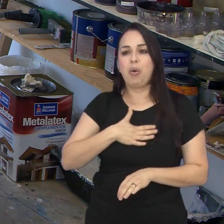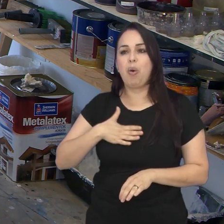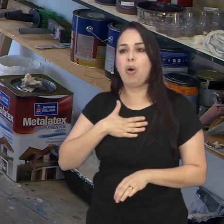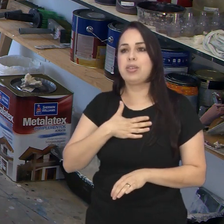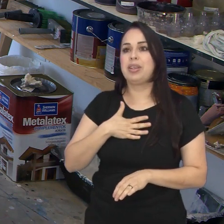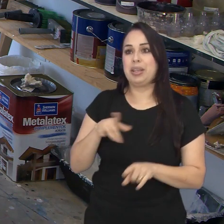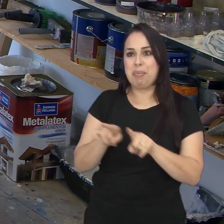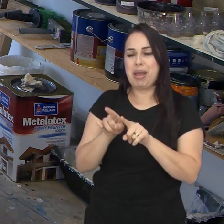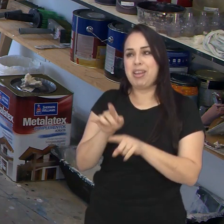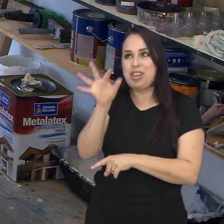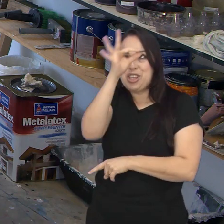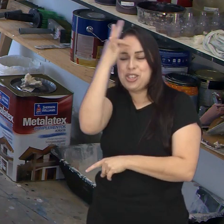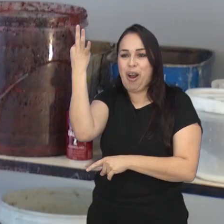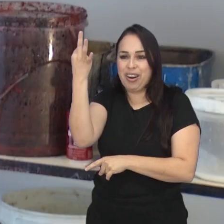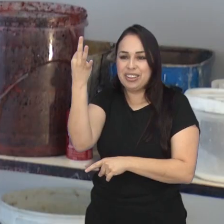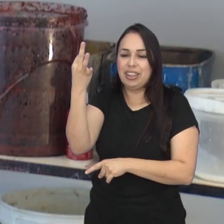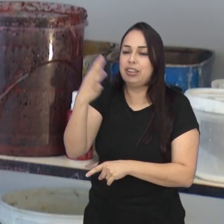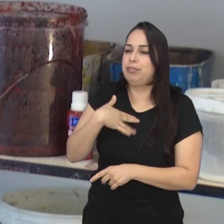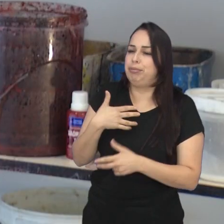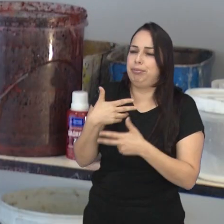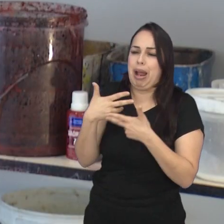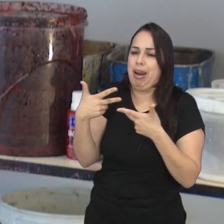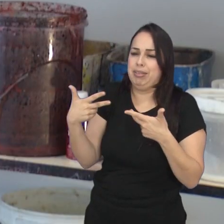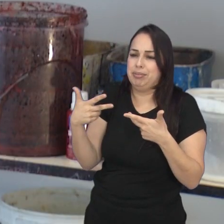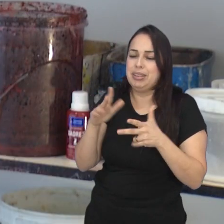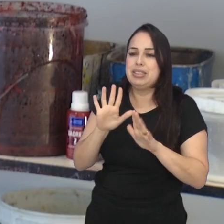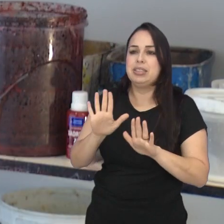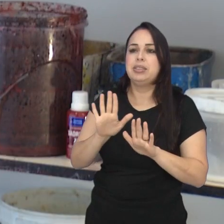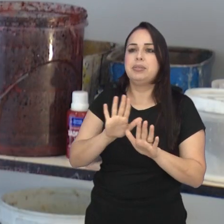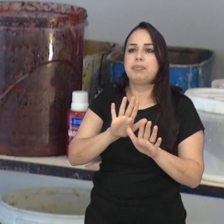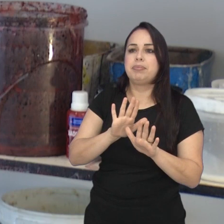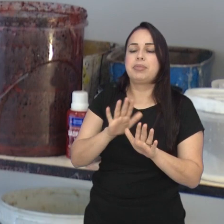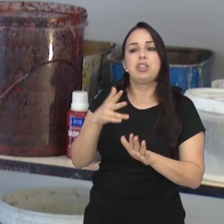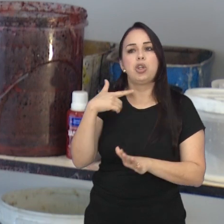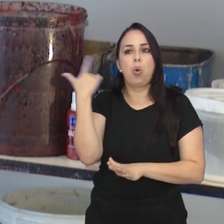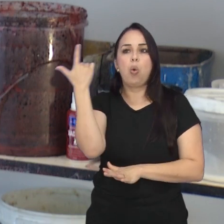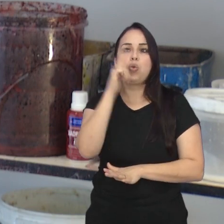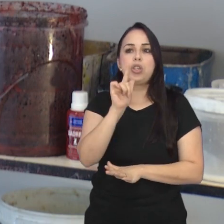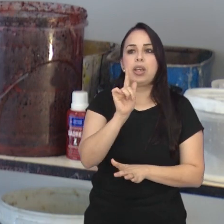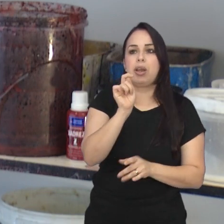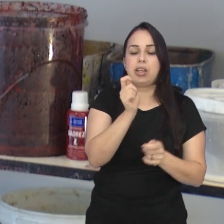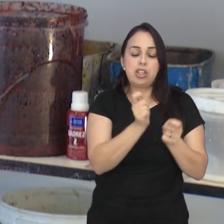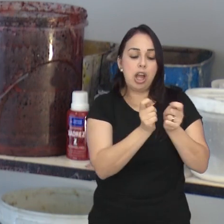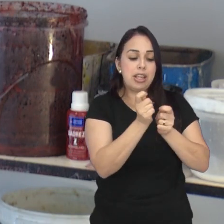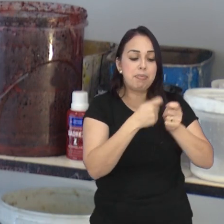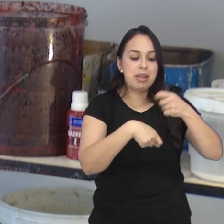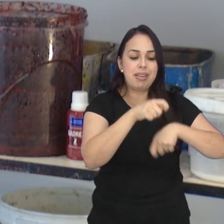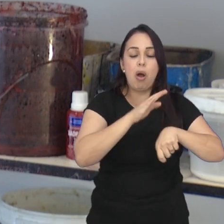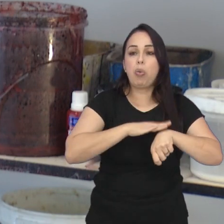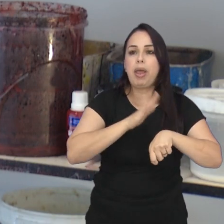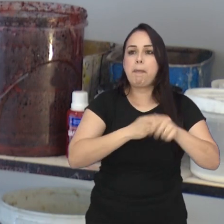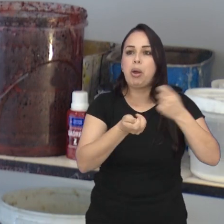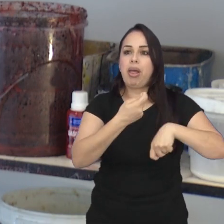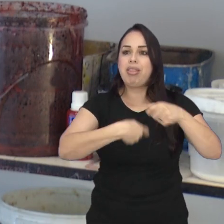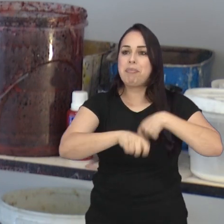Em muitos sentidos na minha vida. Eu tenho sorte de conseguir administrar bem isso,